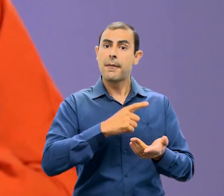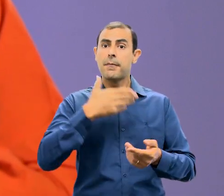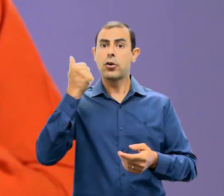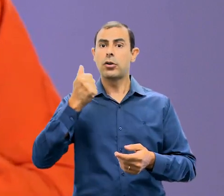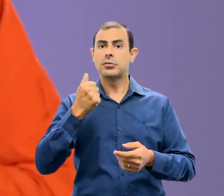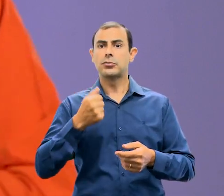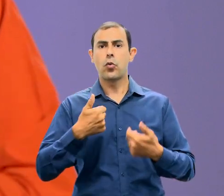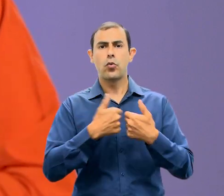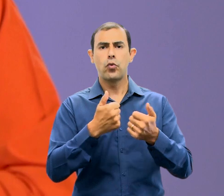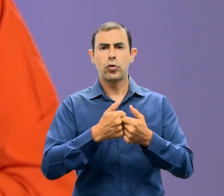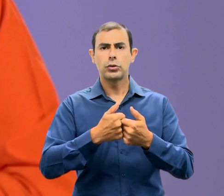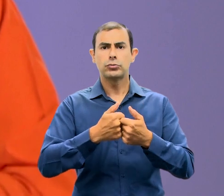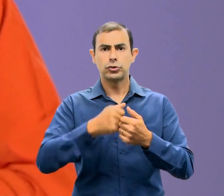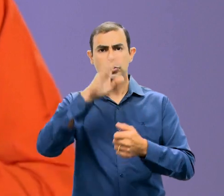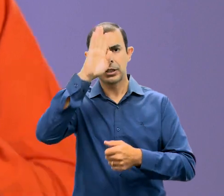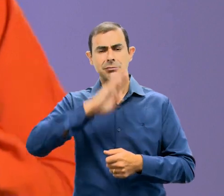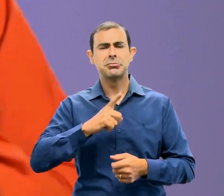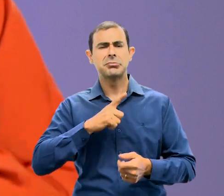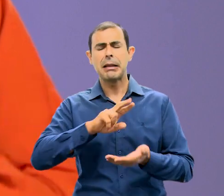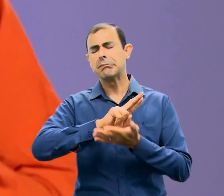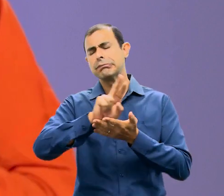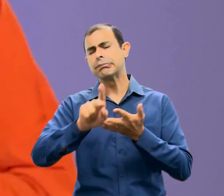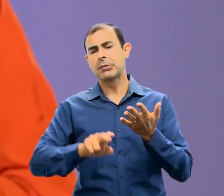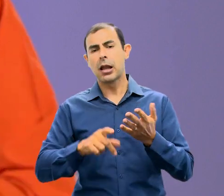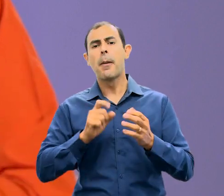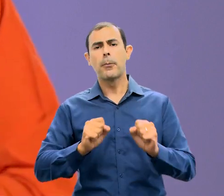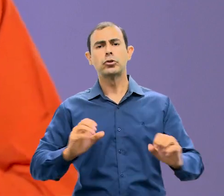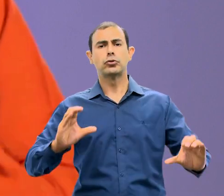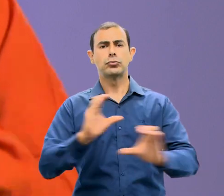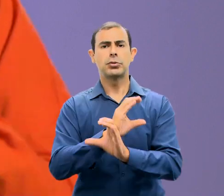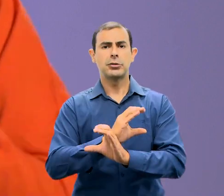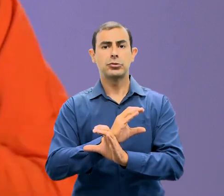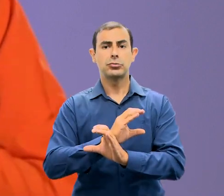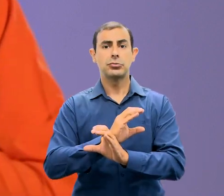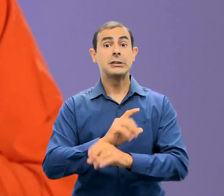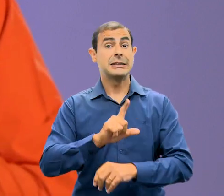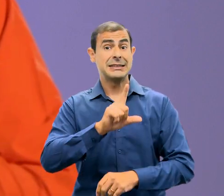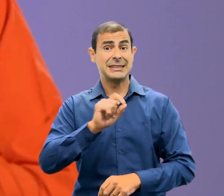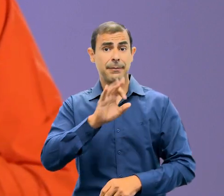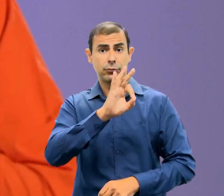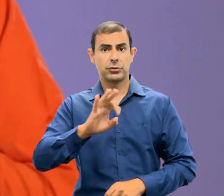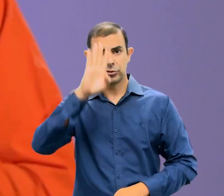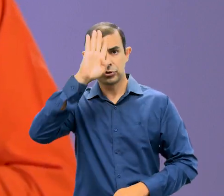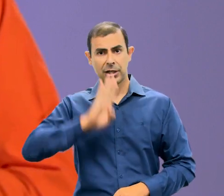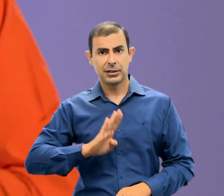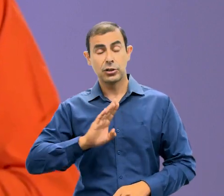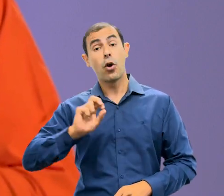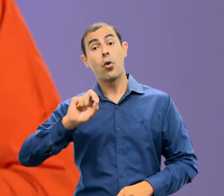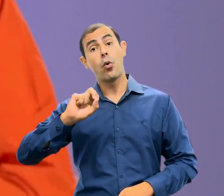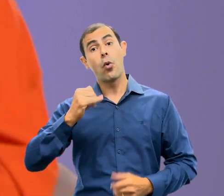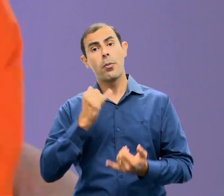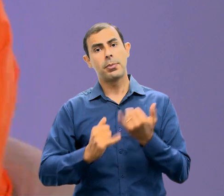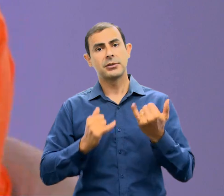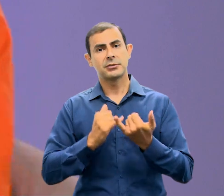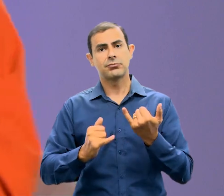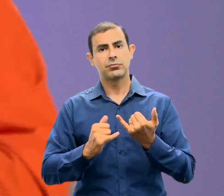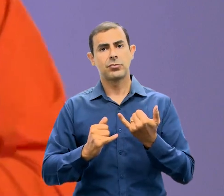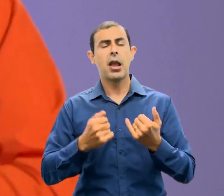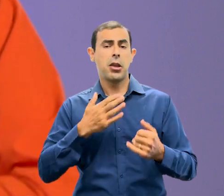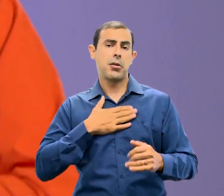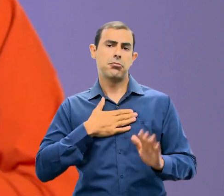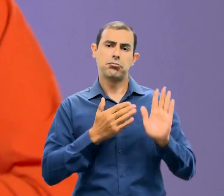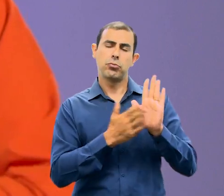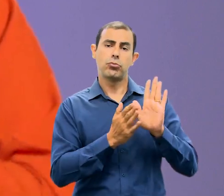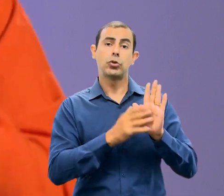modalidades possíveis. Você pode fazer a implantação total da tarifa zero, ou então o que eu pessoalmente defendo é horários modulares